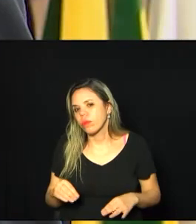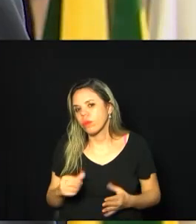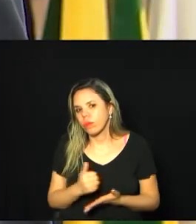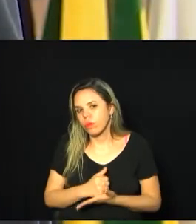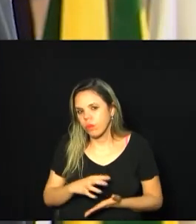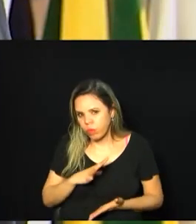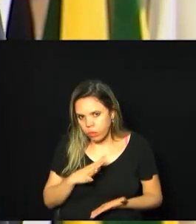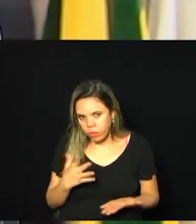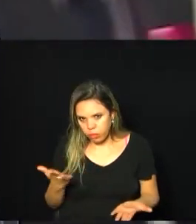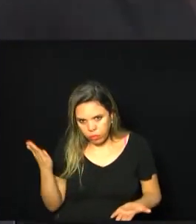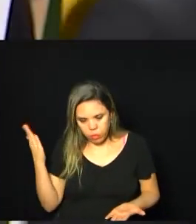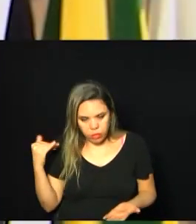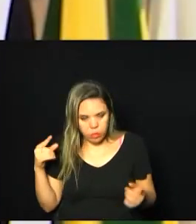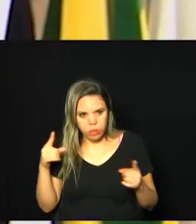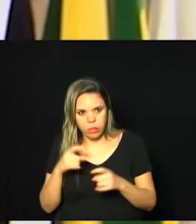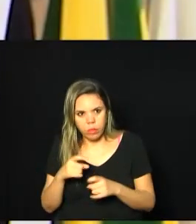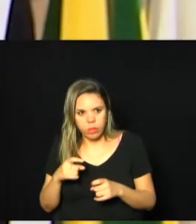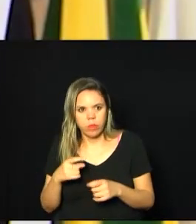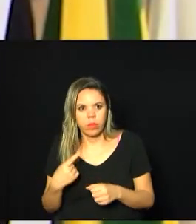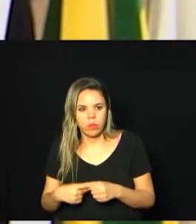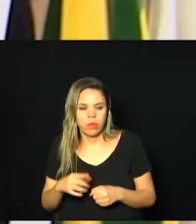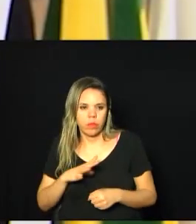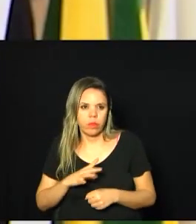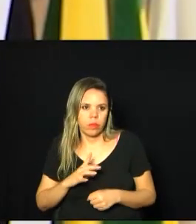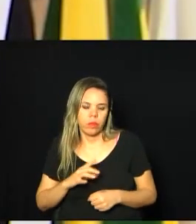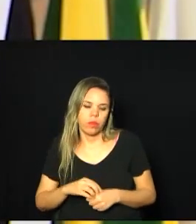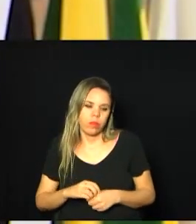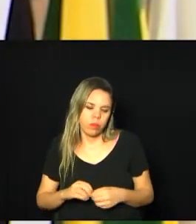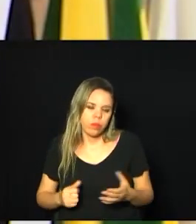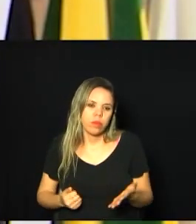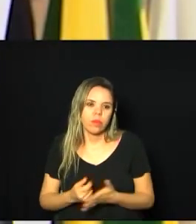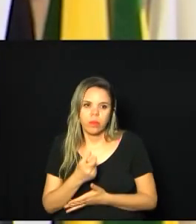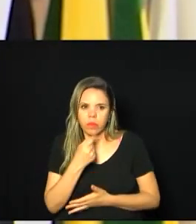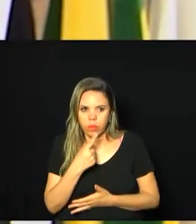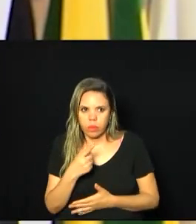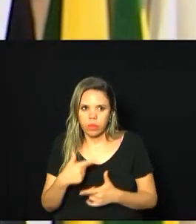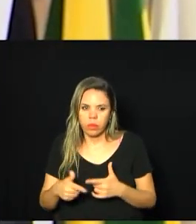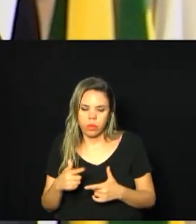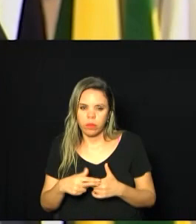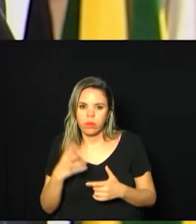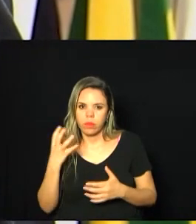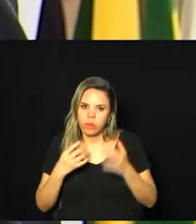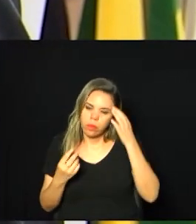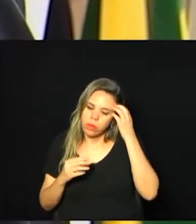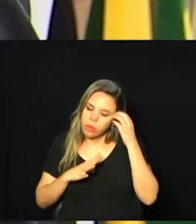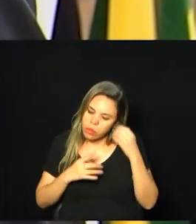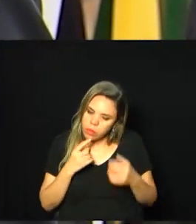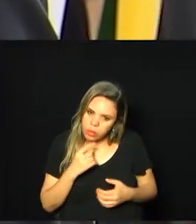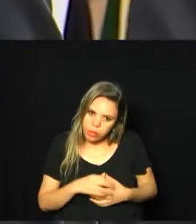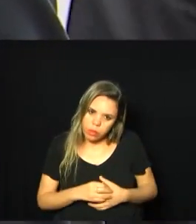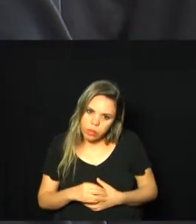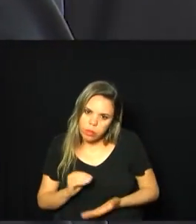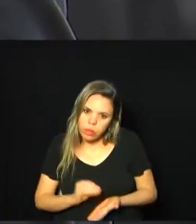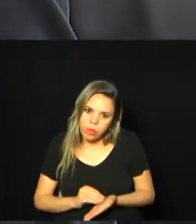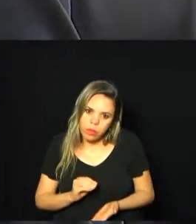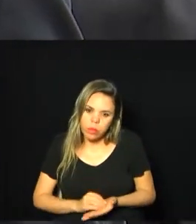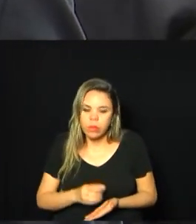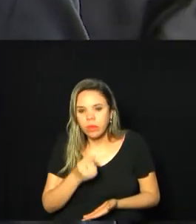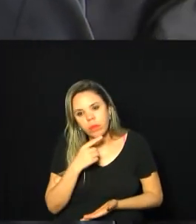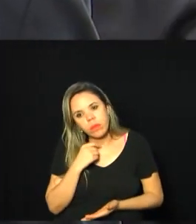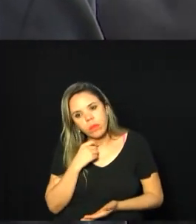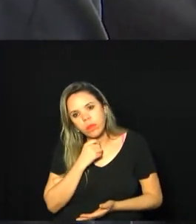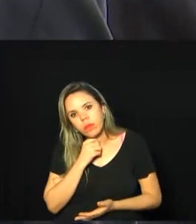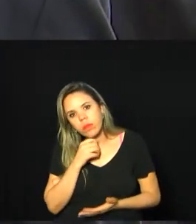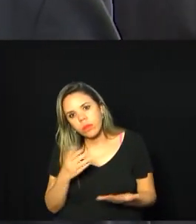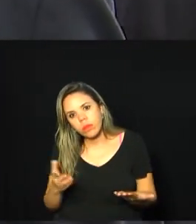município. Nós sabemos a dificuldade no município que tem de compra de medicamento e é um problema crônico aqui na cidade de Campinas, que é a falta de medicamentos, e